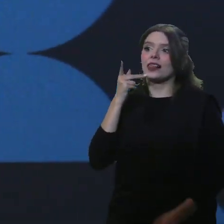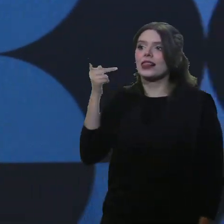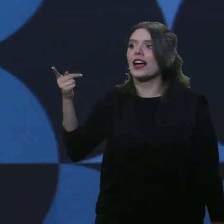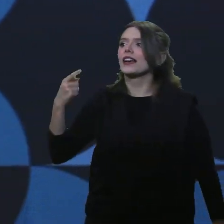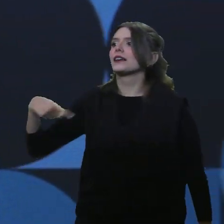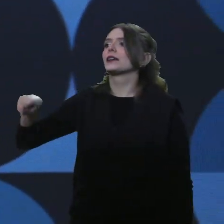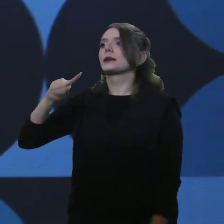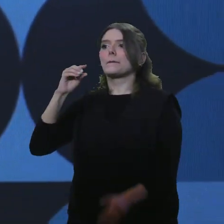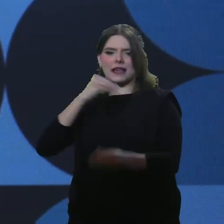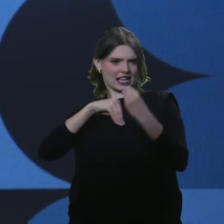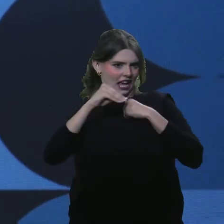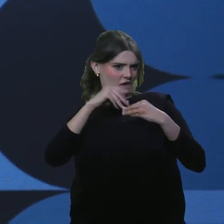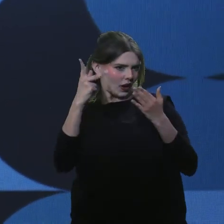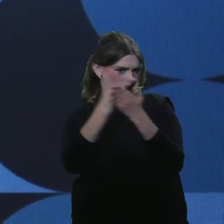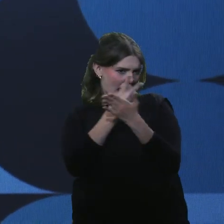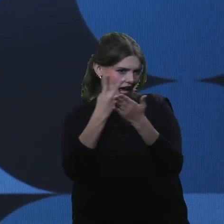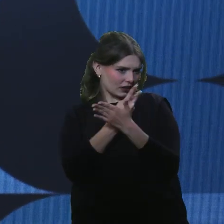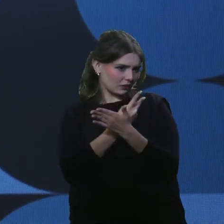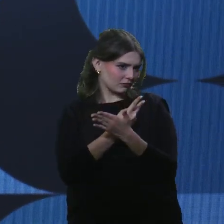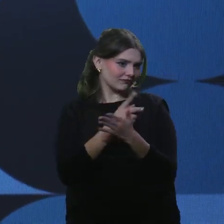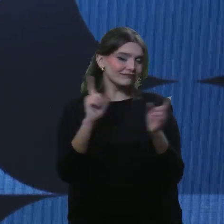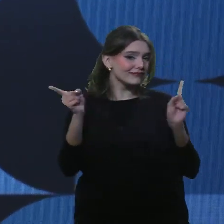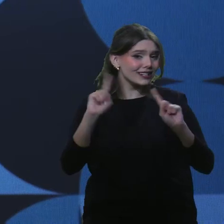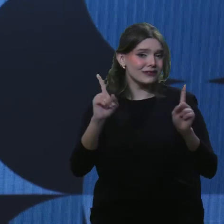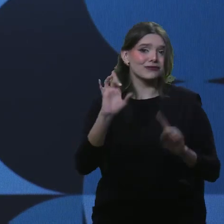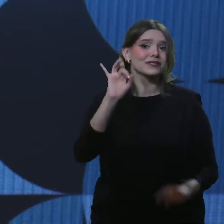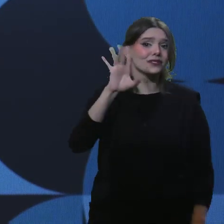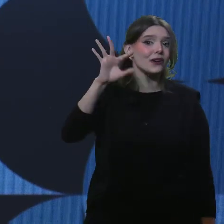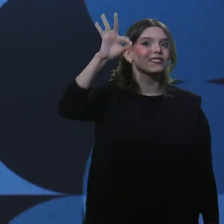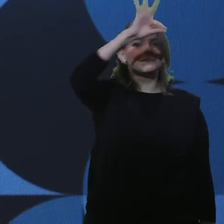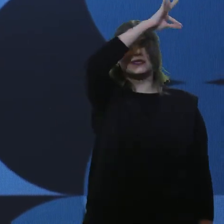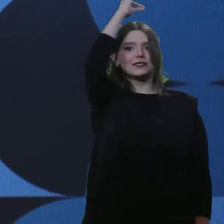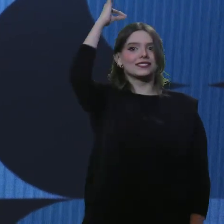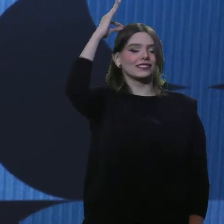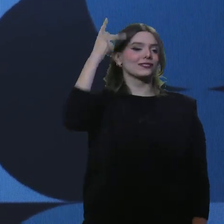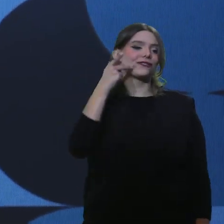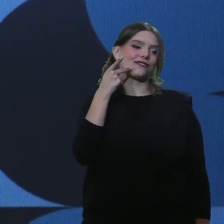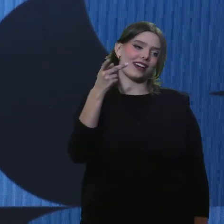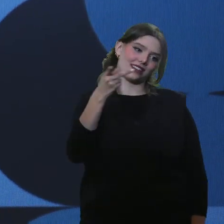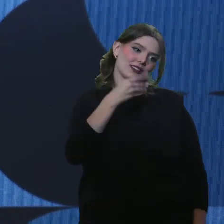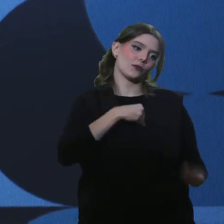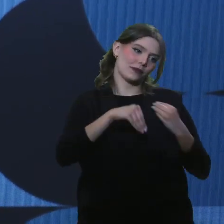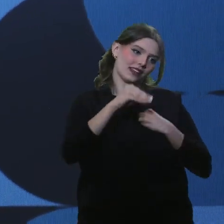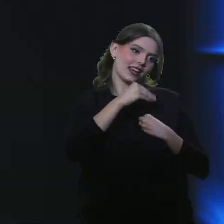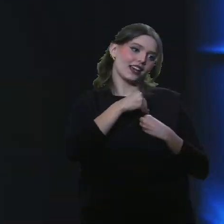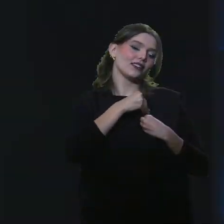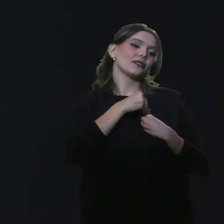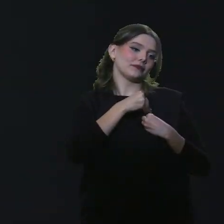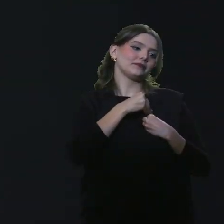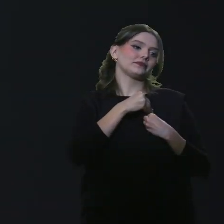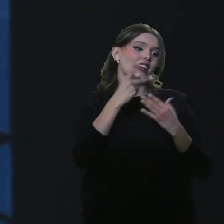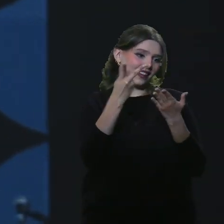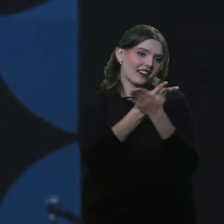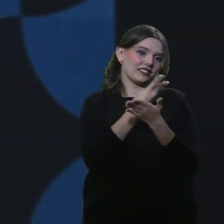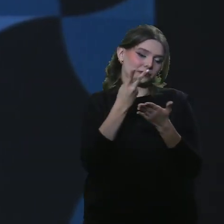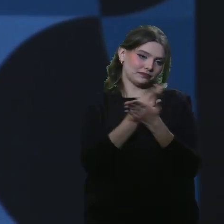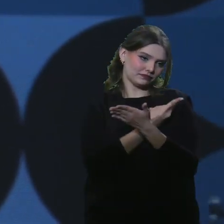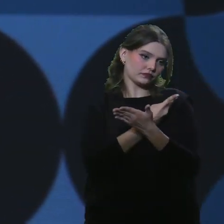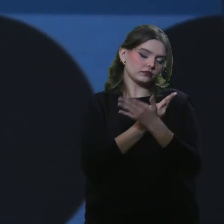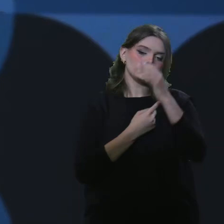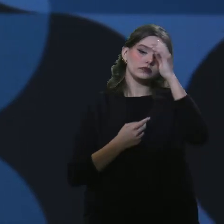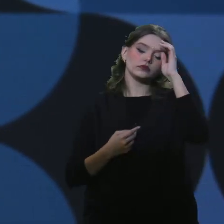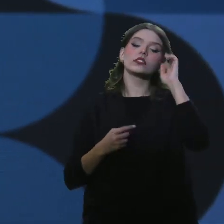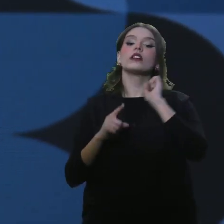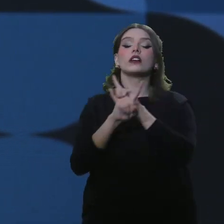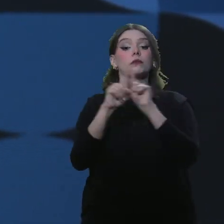do pecado que existe na tua vida. Eu não consigo fazer isso. Apenas o Espírito Santo. Porém, essa é uma atribuição dele. Mas